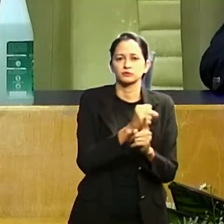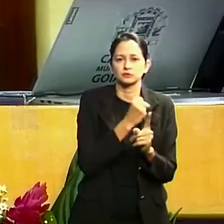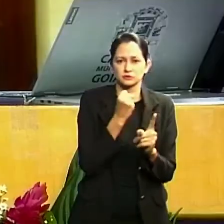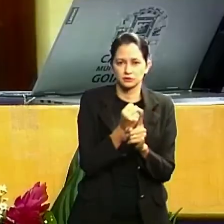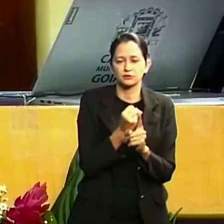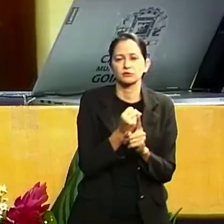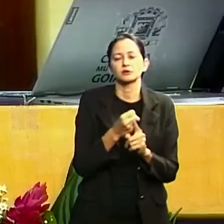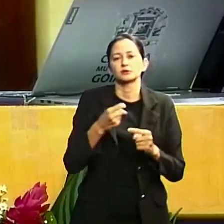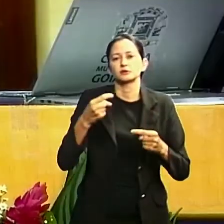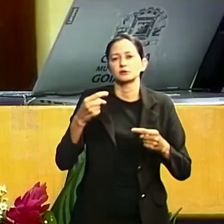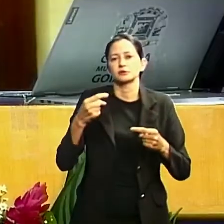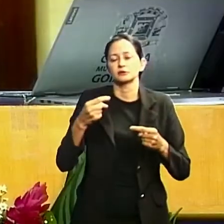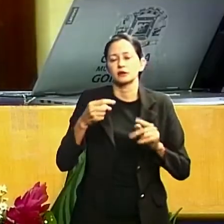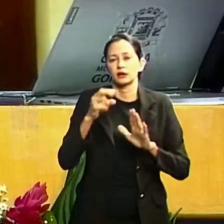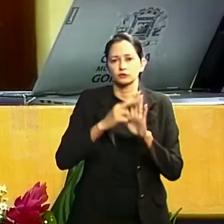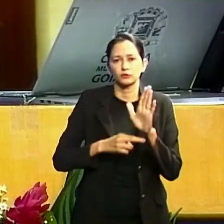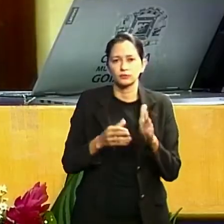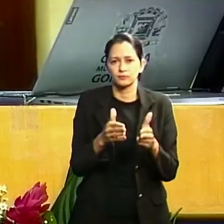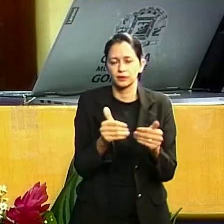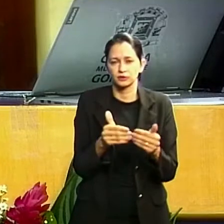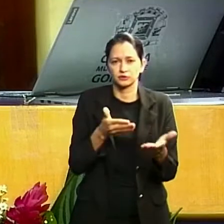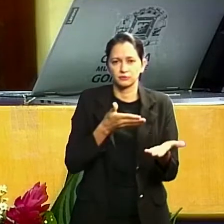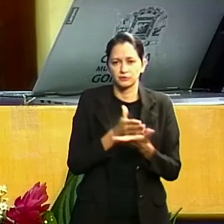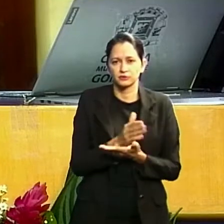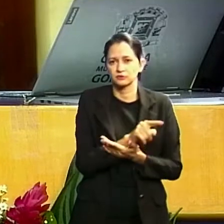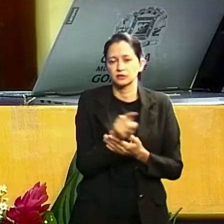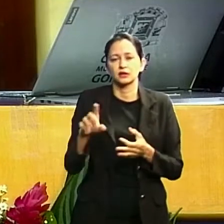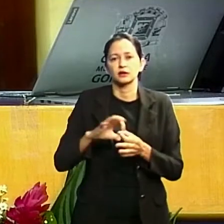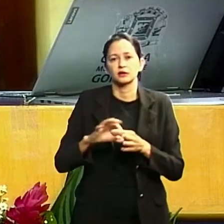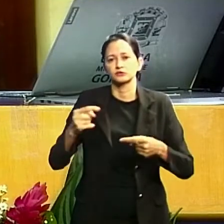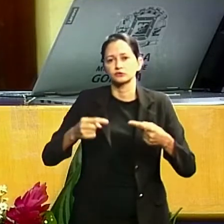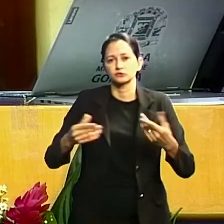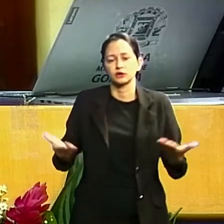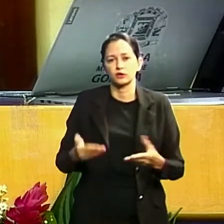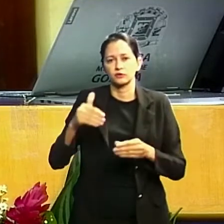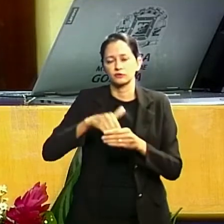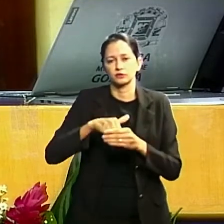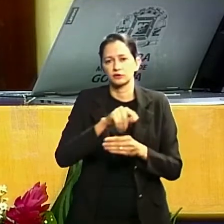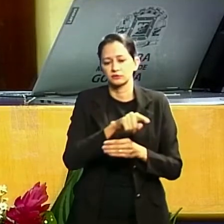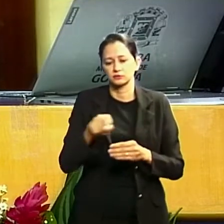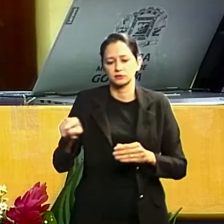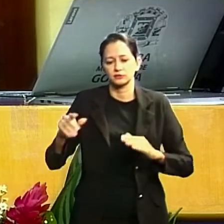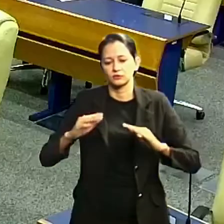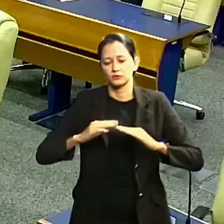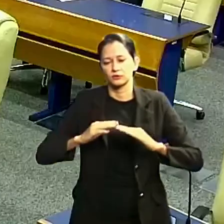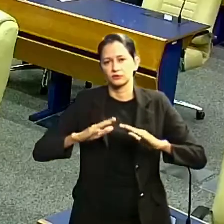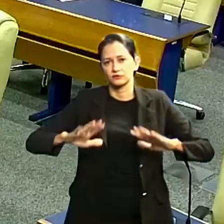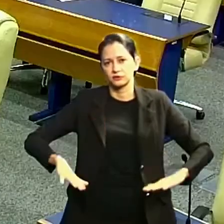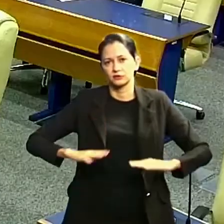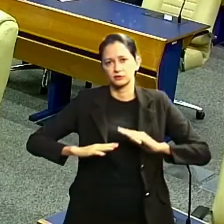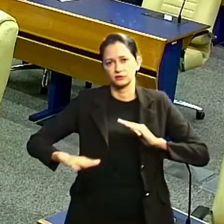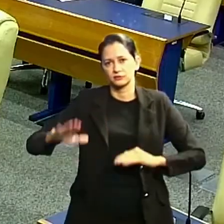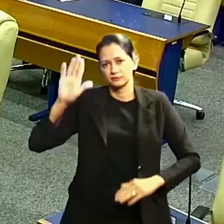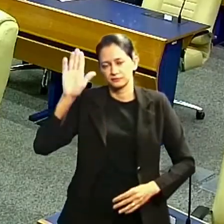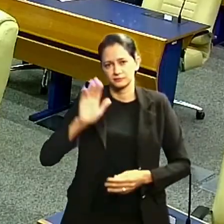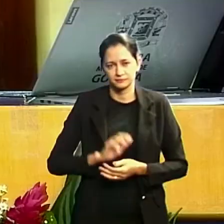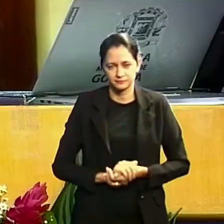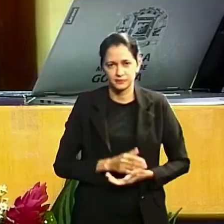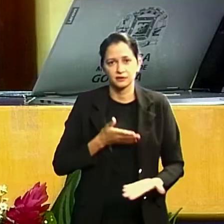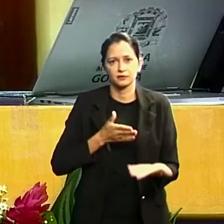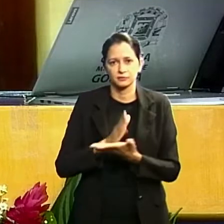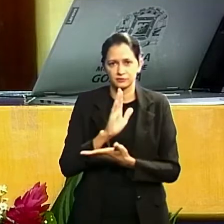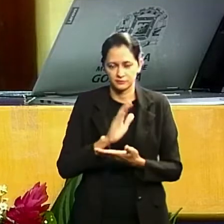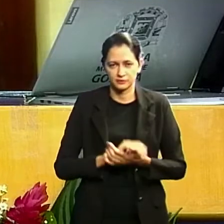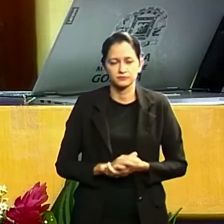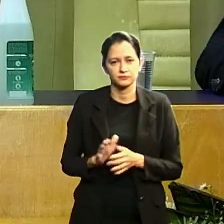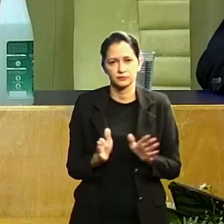Em discussão, senhores vereadores, está em discussão, encerra a discussão, está em votação. Favoráveis, permaneçam como estão, contrários, se manifestam.